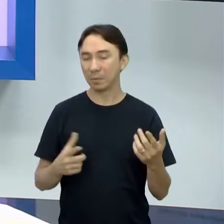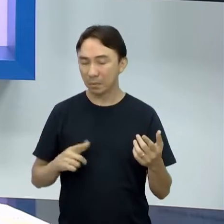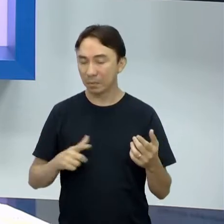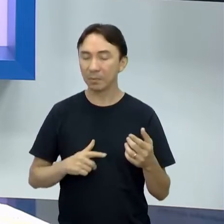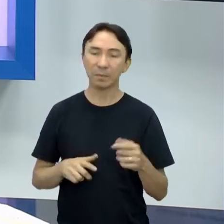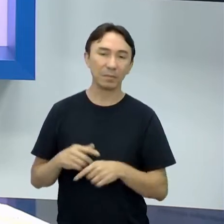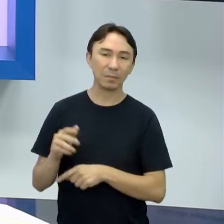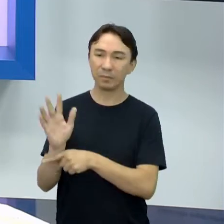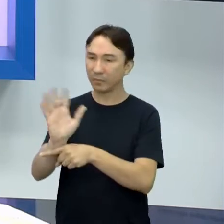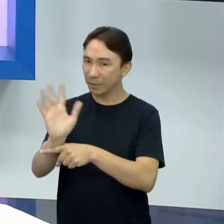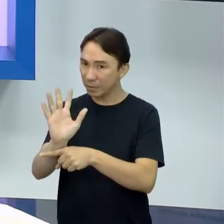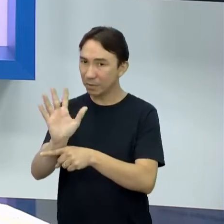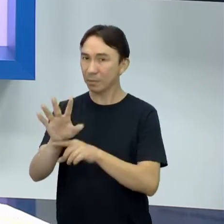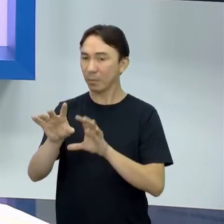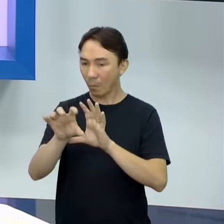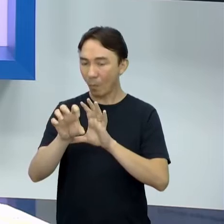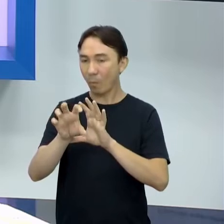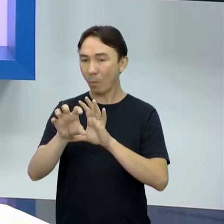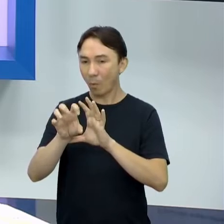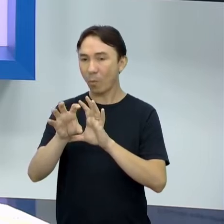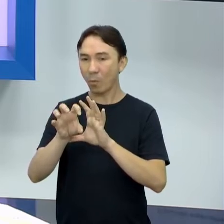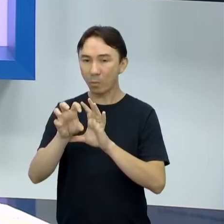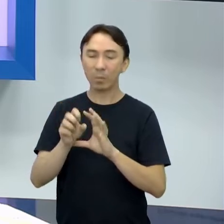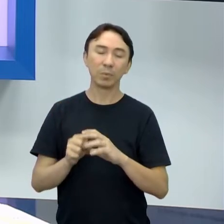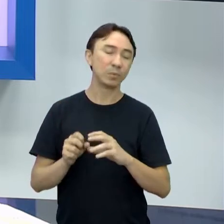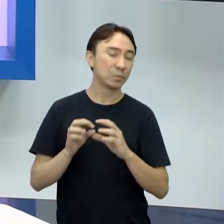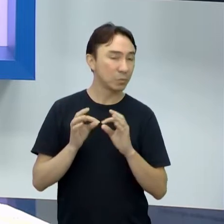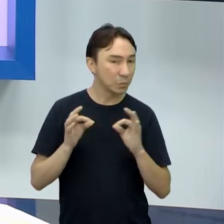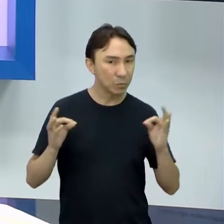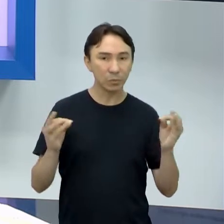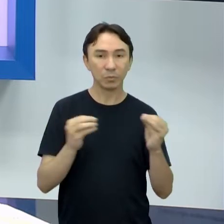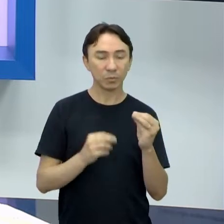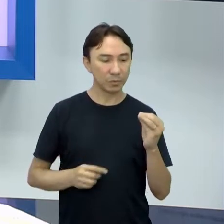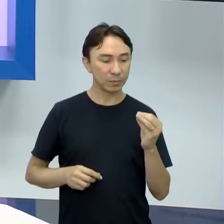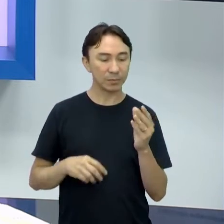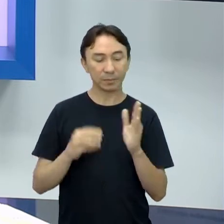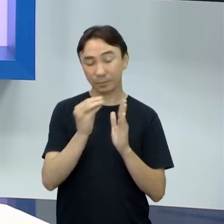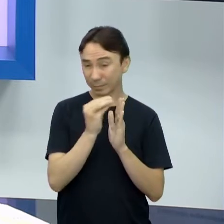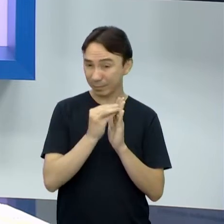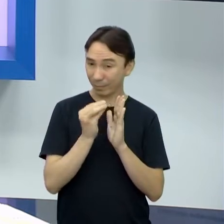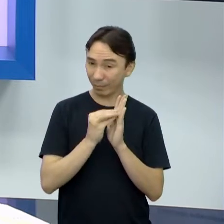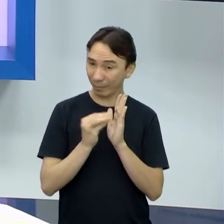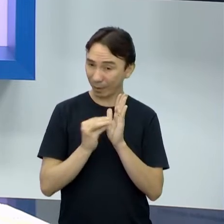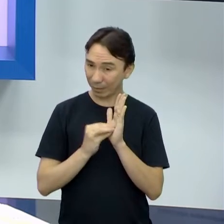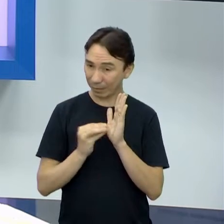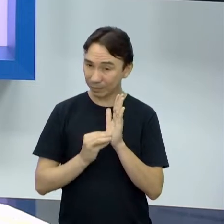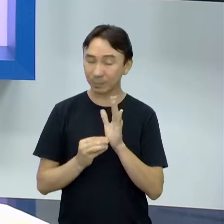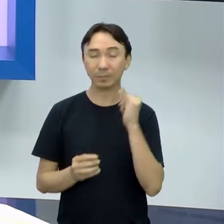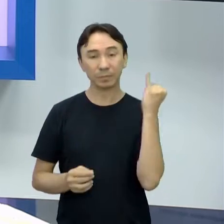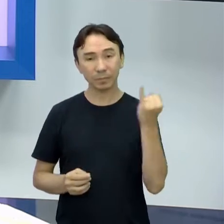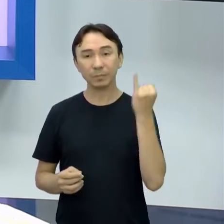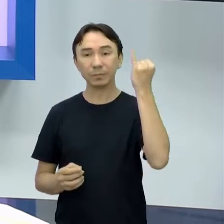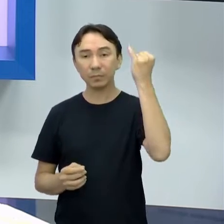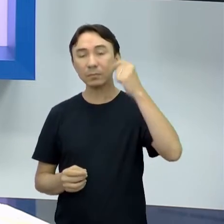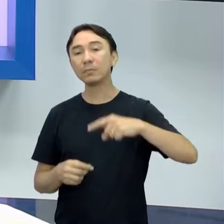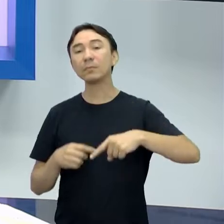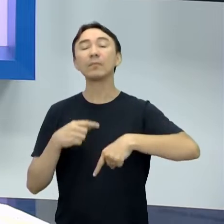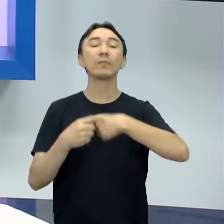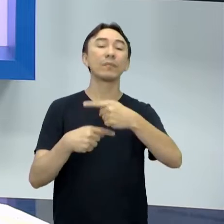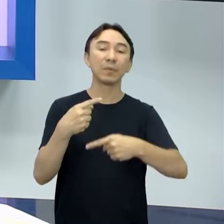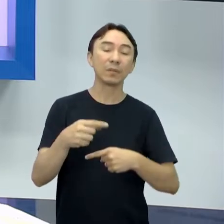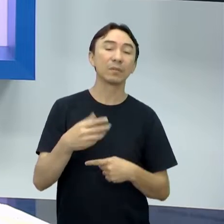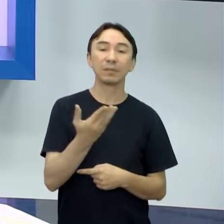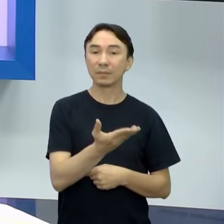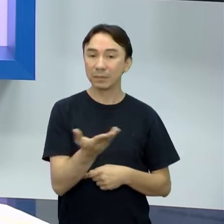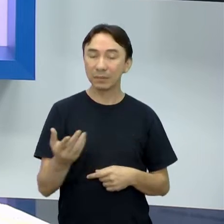das participações de vocês. Todos os registros são importantes porque eles vão agregar também lá apresentações finais